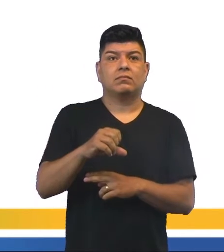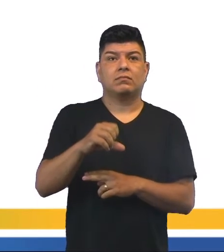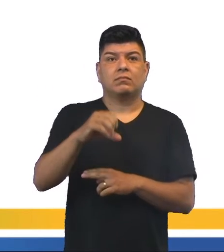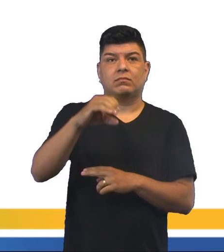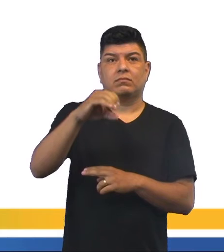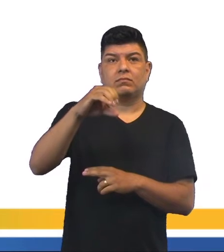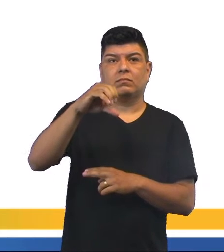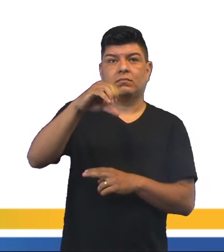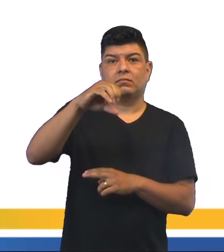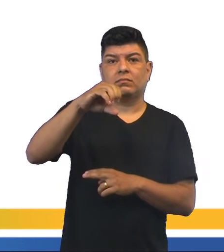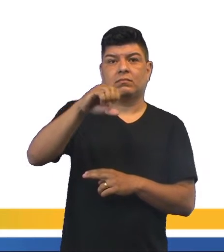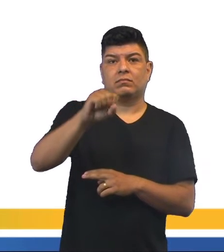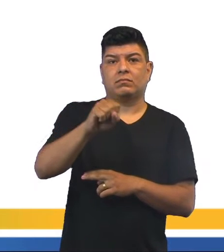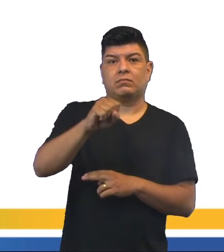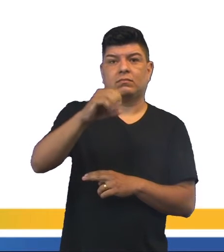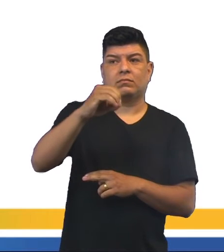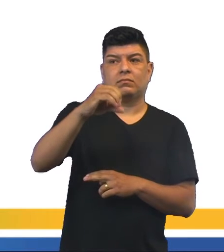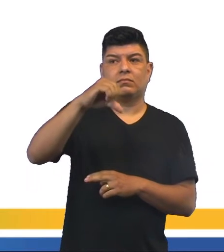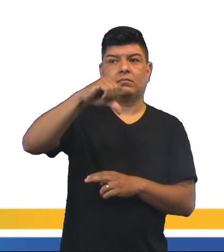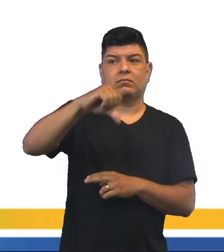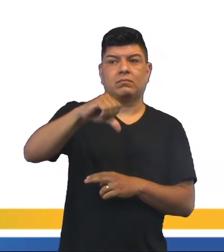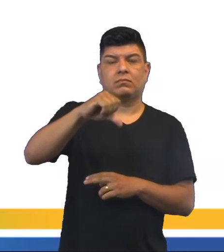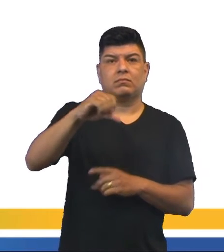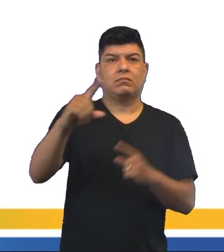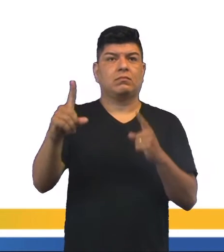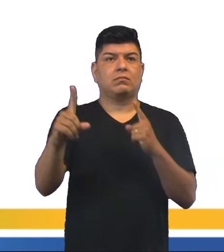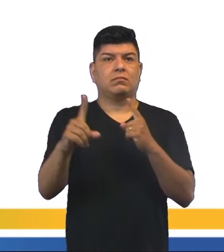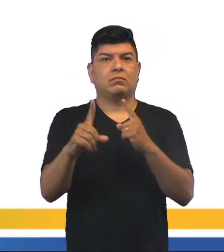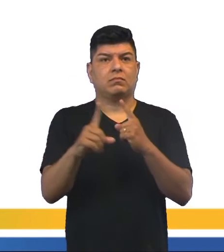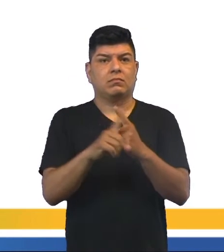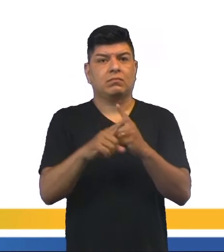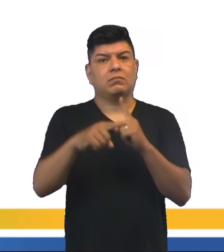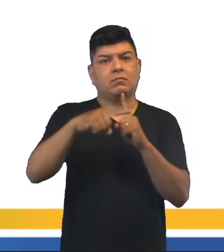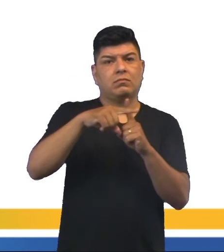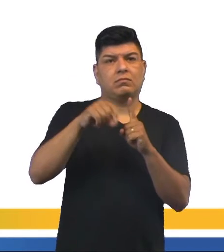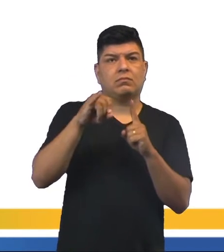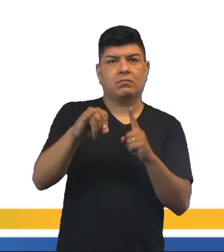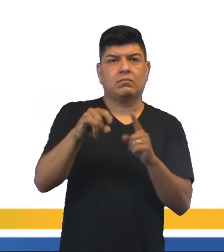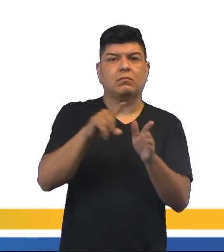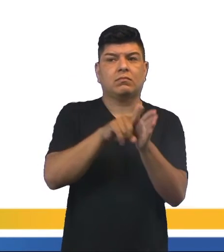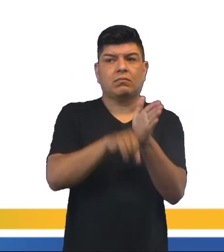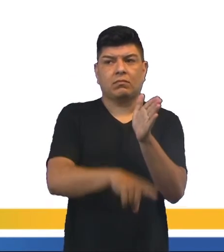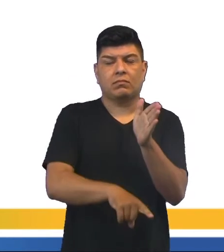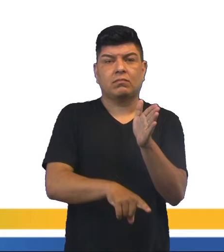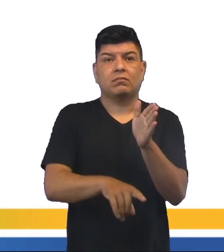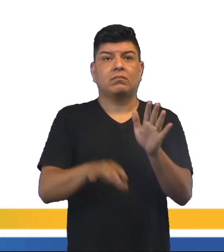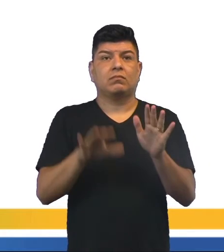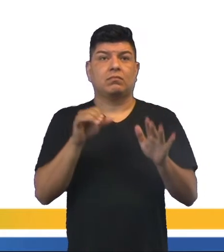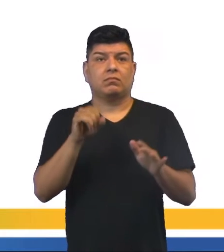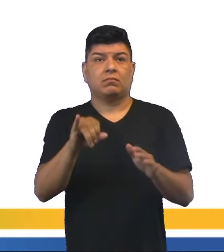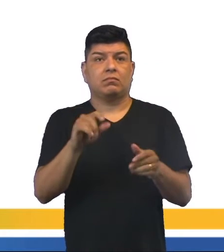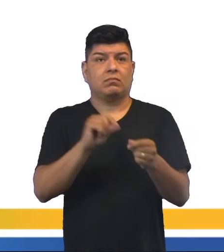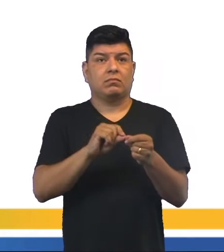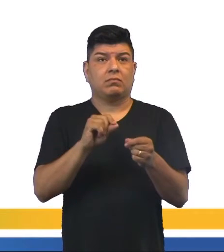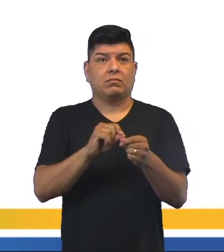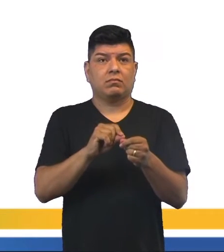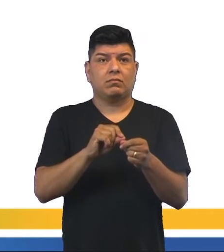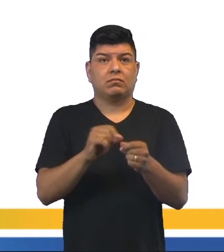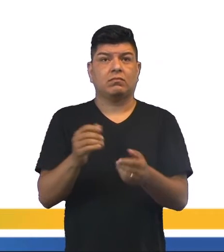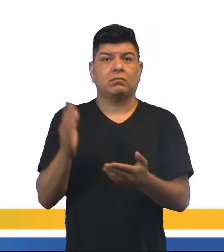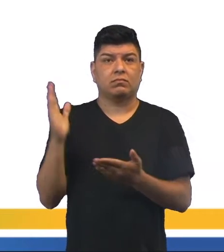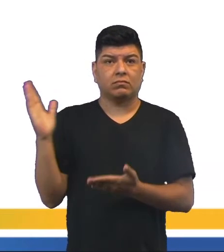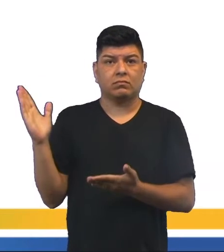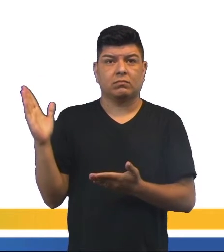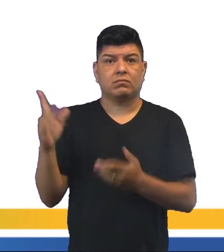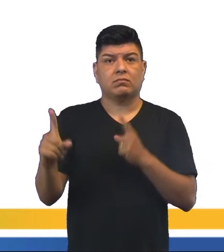coisa se eu somar eu vou encontrar esse mesmo total que eu subtrair Olha só se eu fizer essa soma